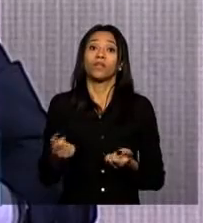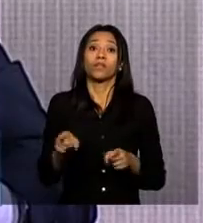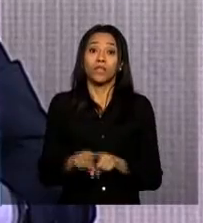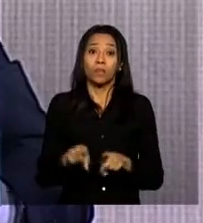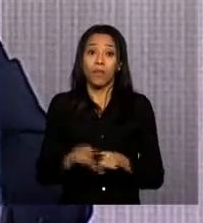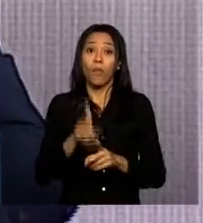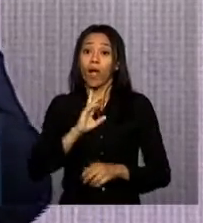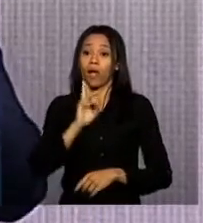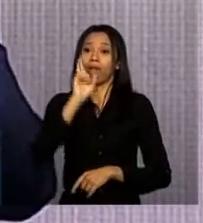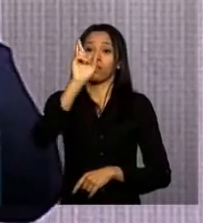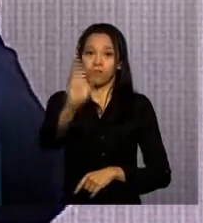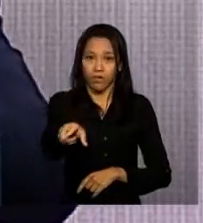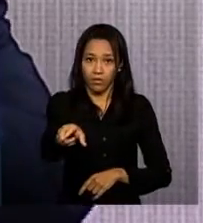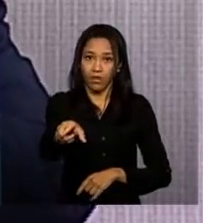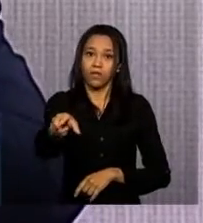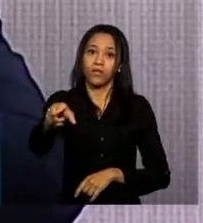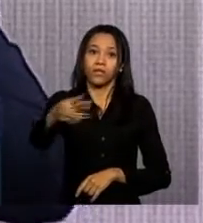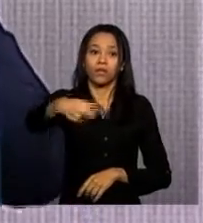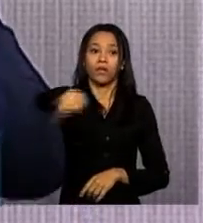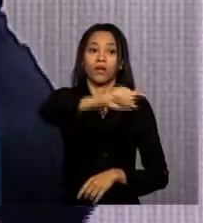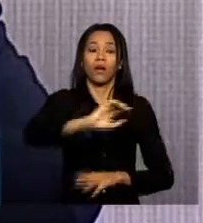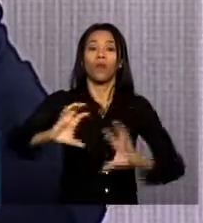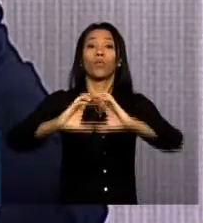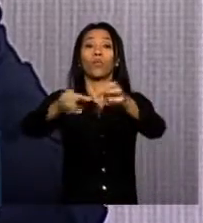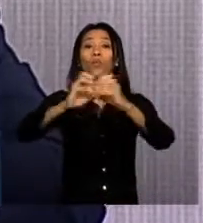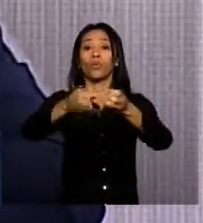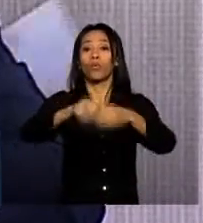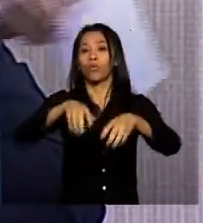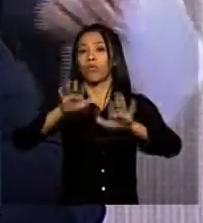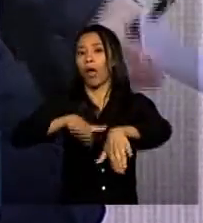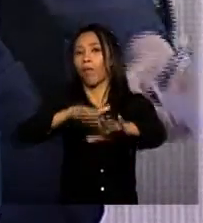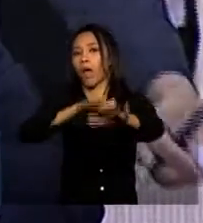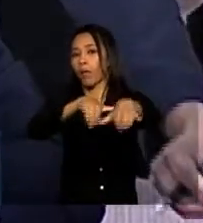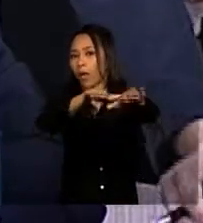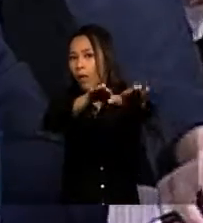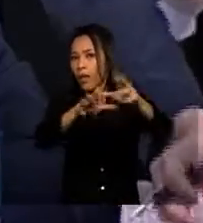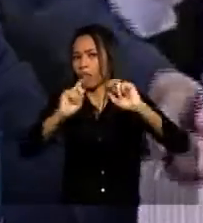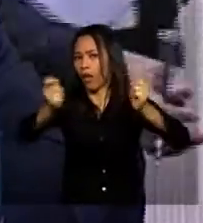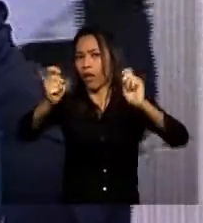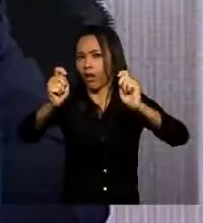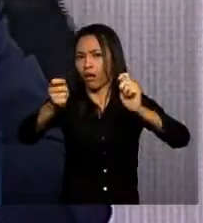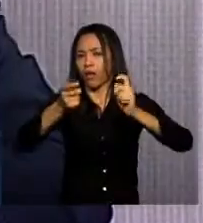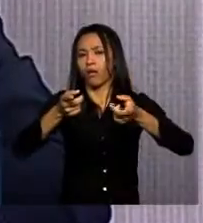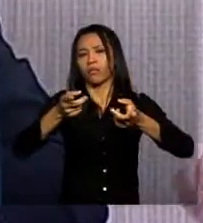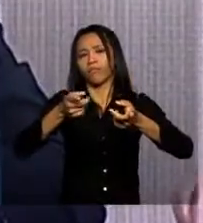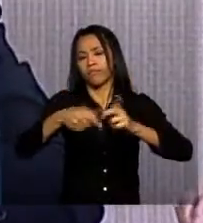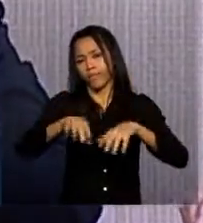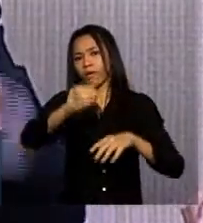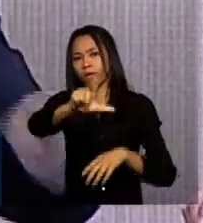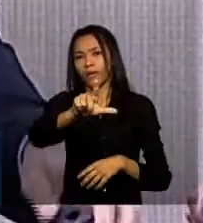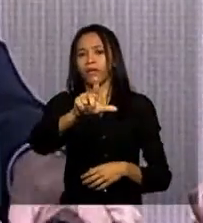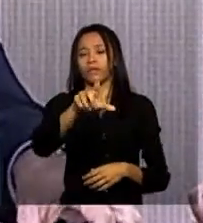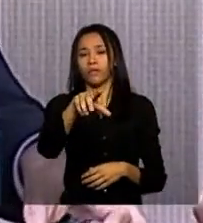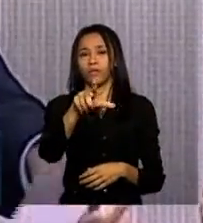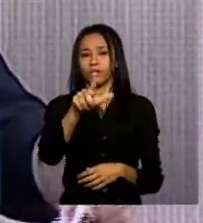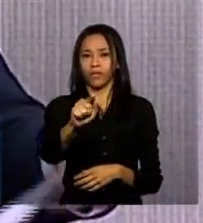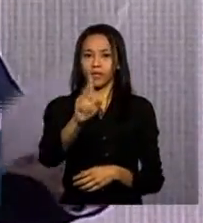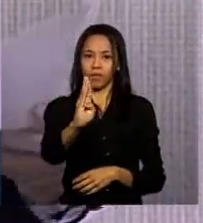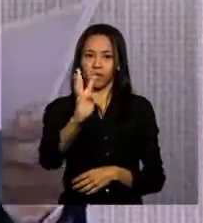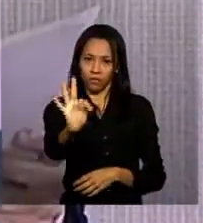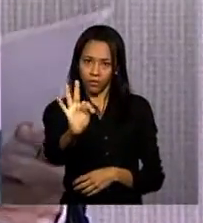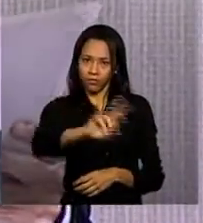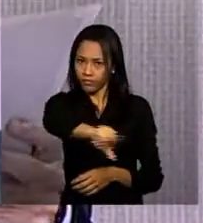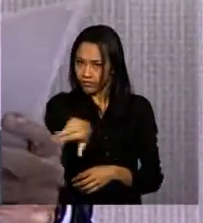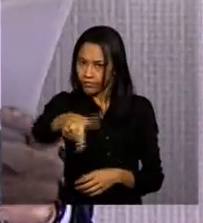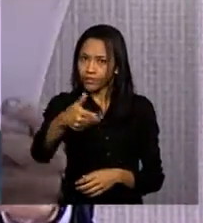social a possibilidade de ter informação sobre o que acontece e como, em que locais acontece, em que circunstâncias, porque a